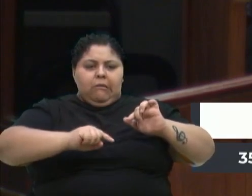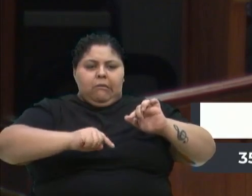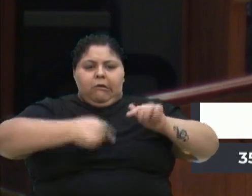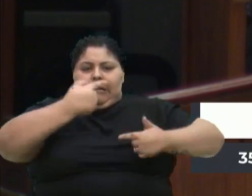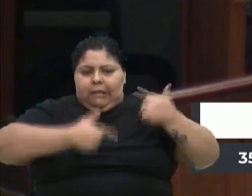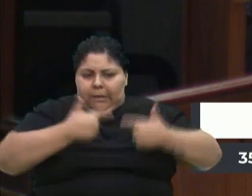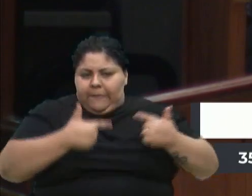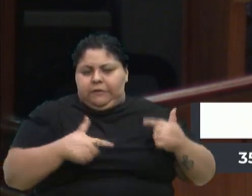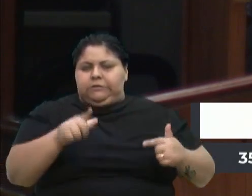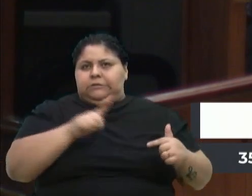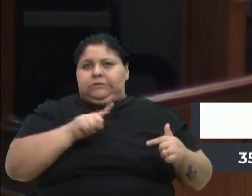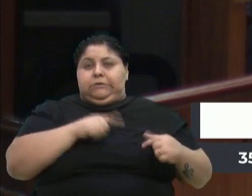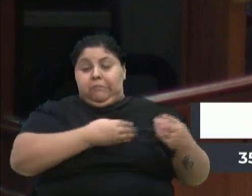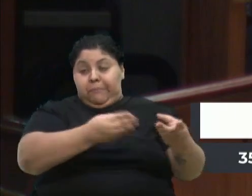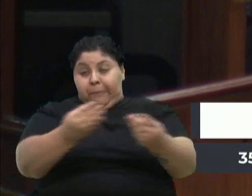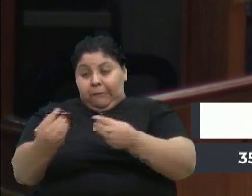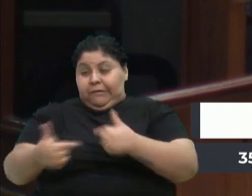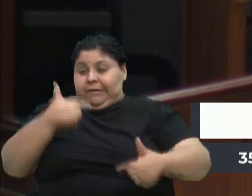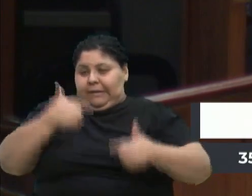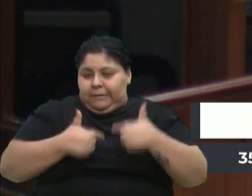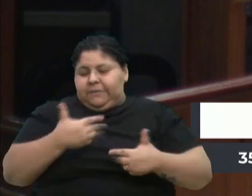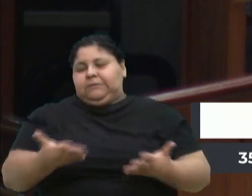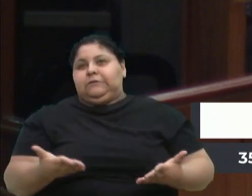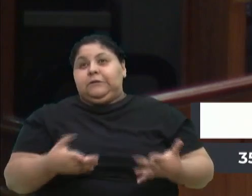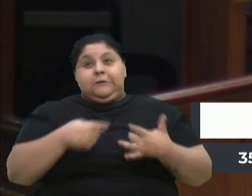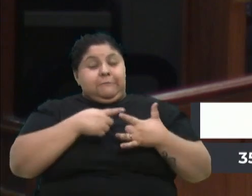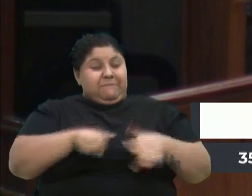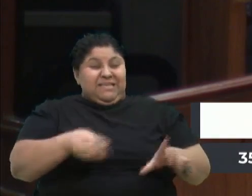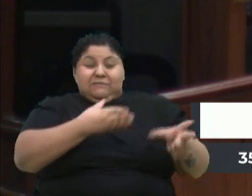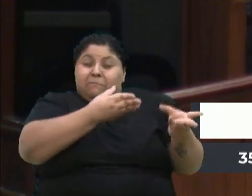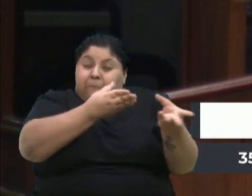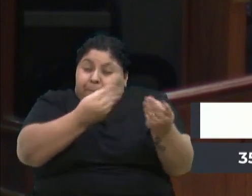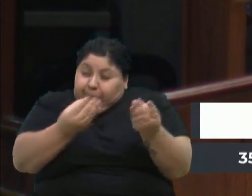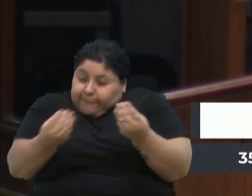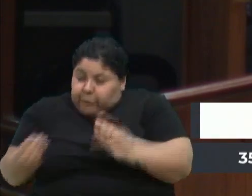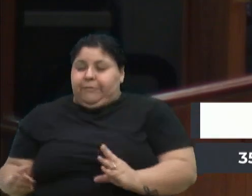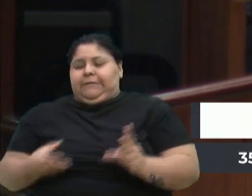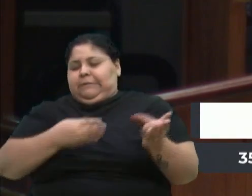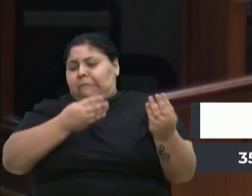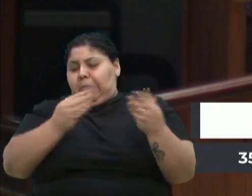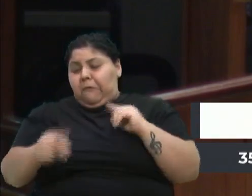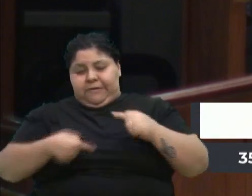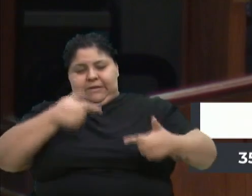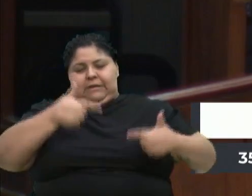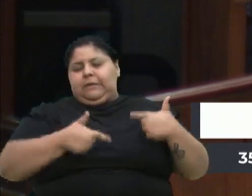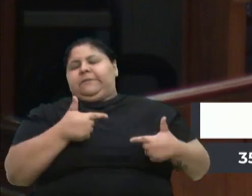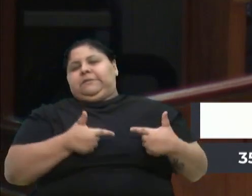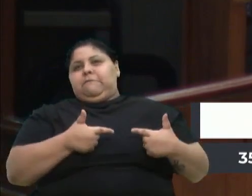tenho tido muita reclamação, mas muita reclamação.